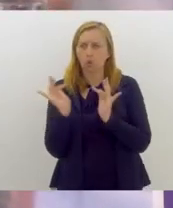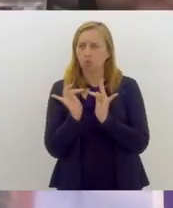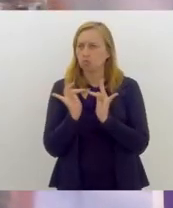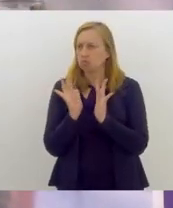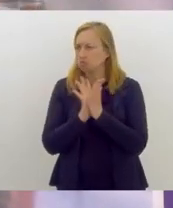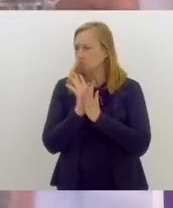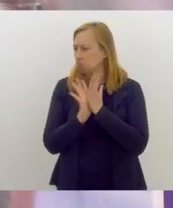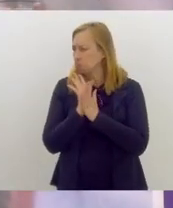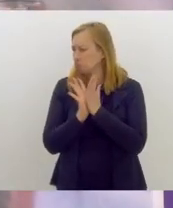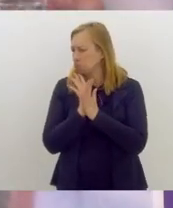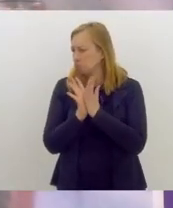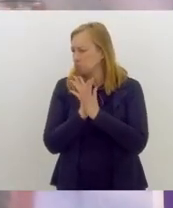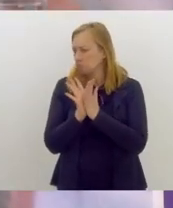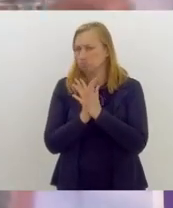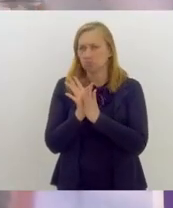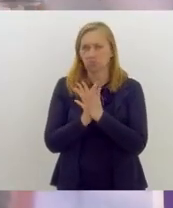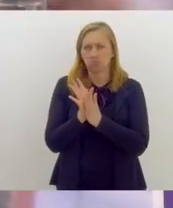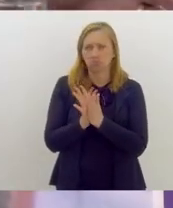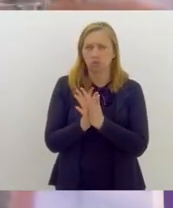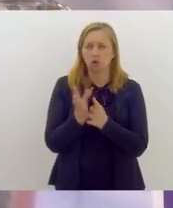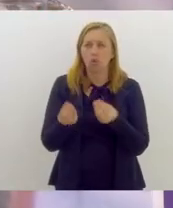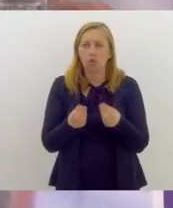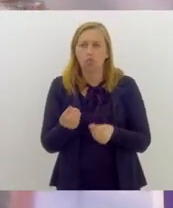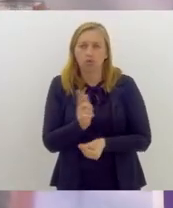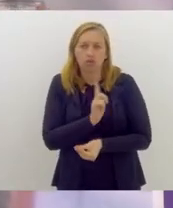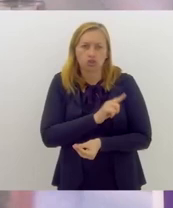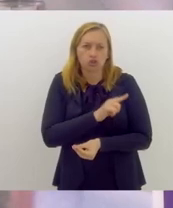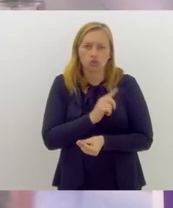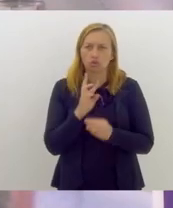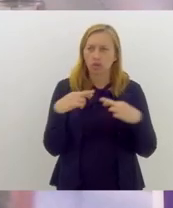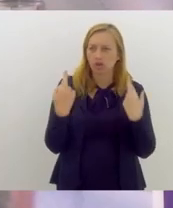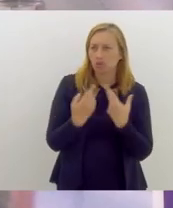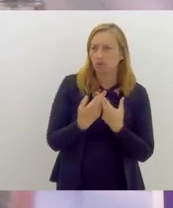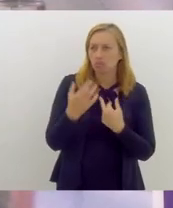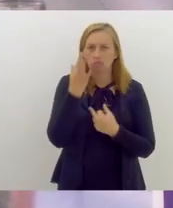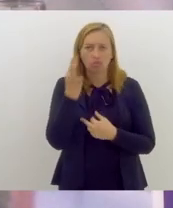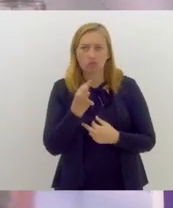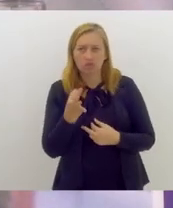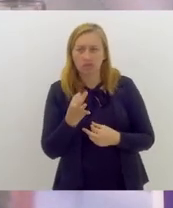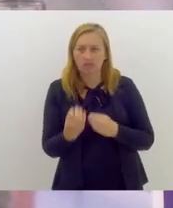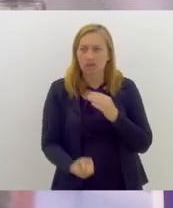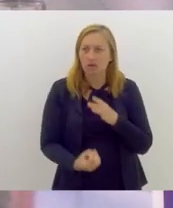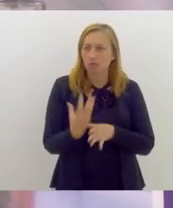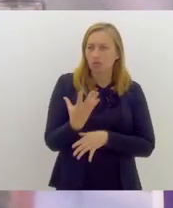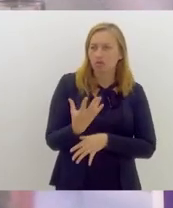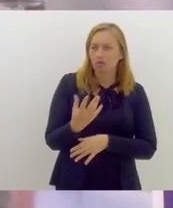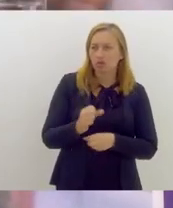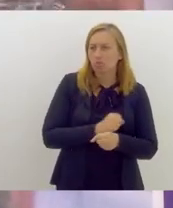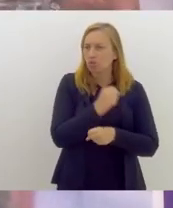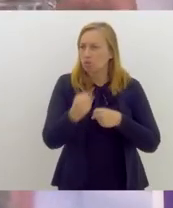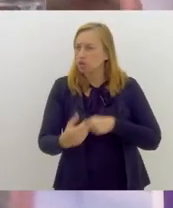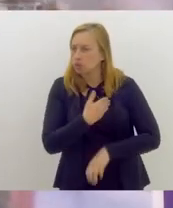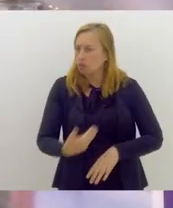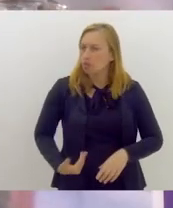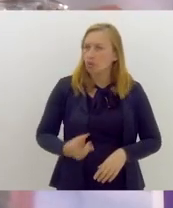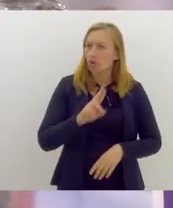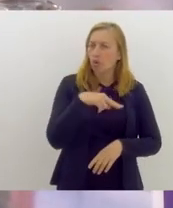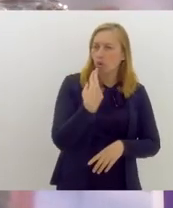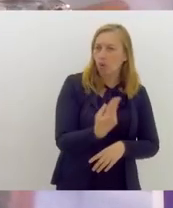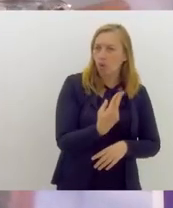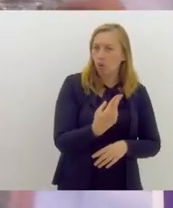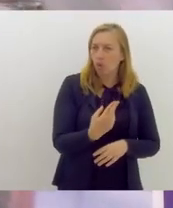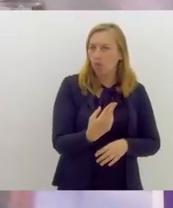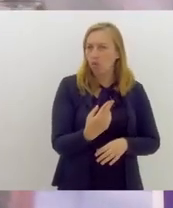de acostamento como gestor dessa reunião se quer ser dizer se ela foi promovida pelo poder público ou pela sociedade